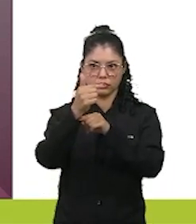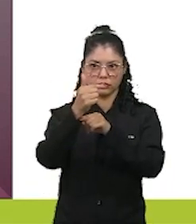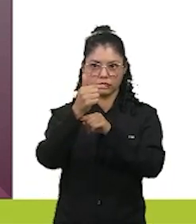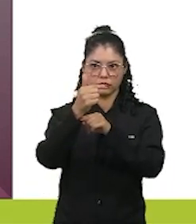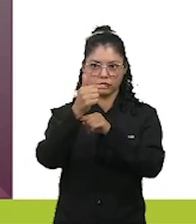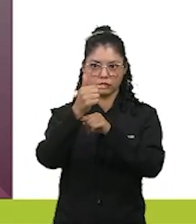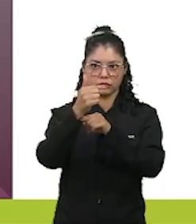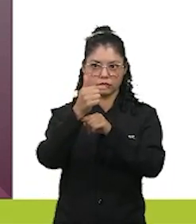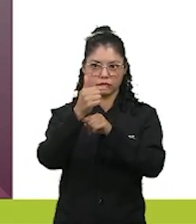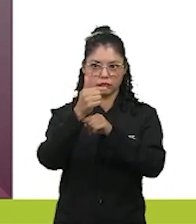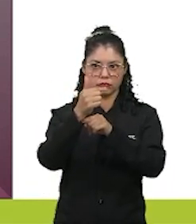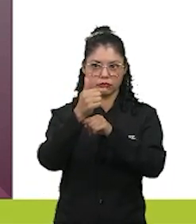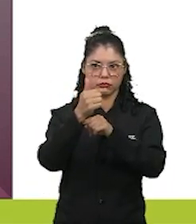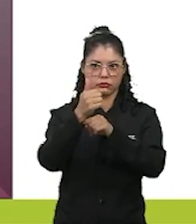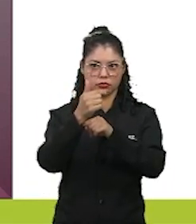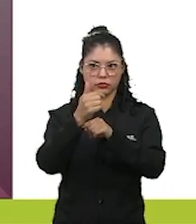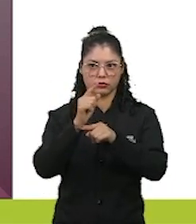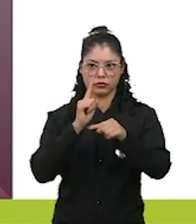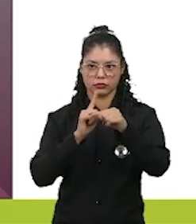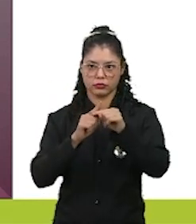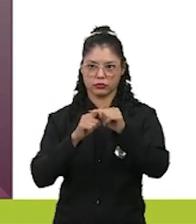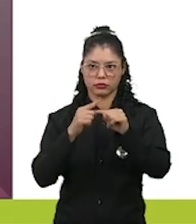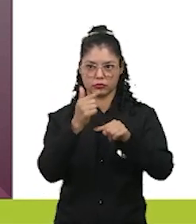mais cateto ao quadrado